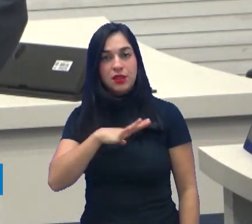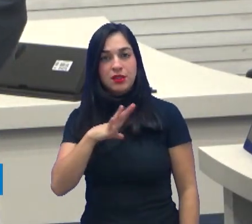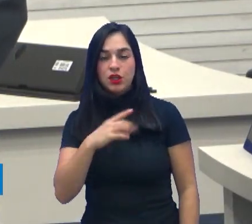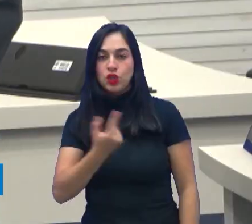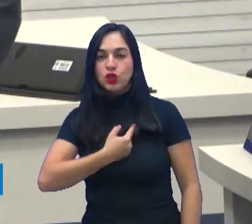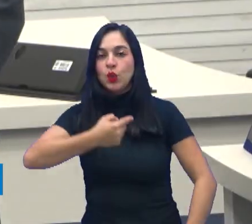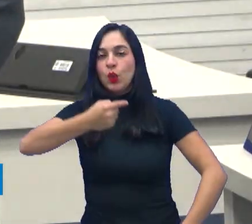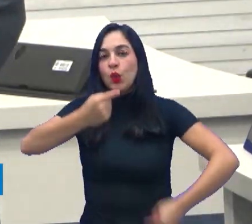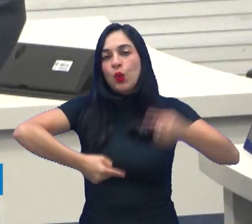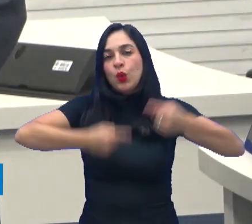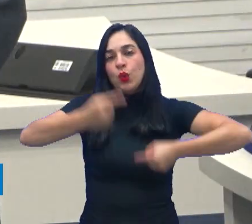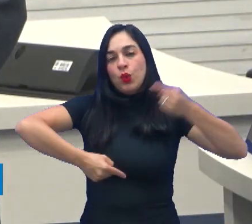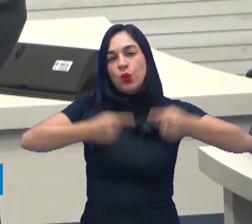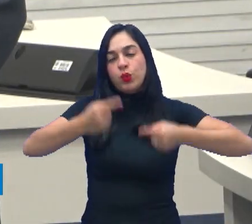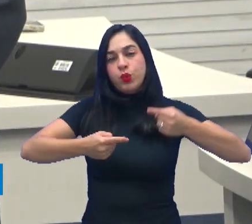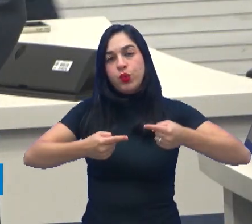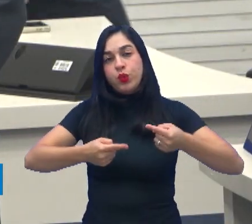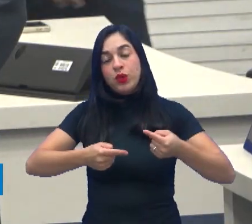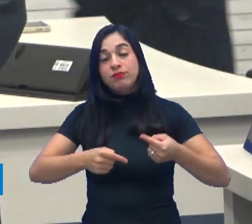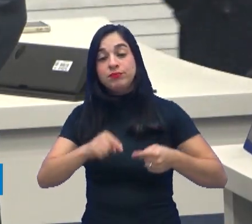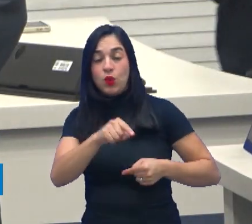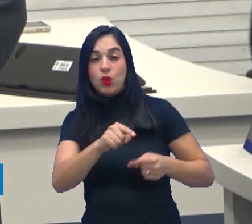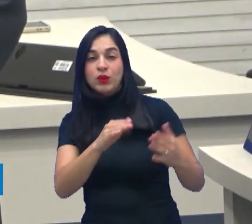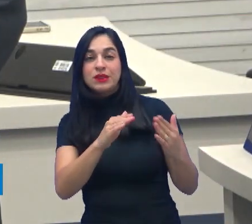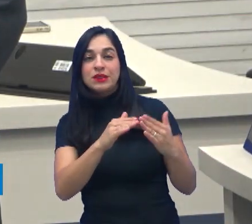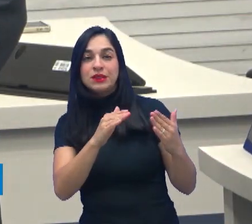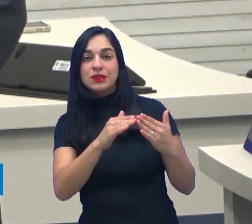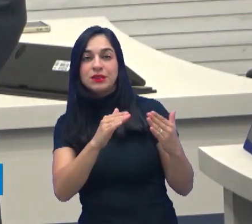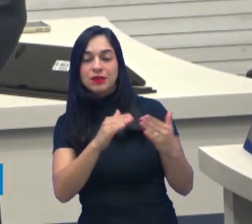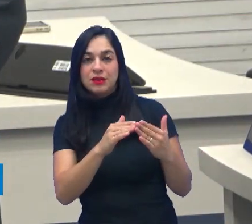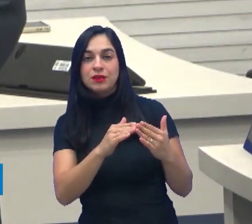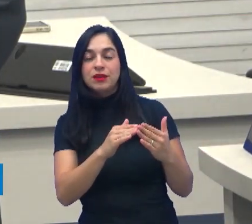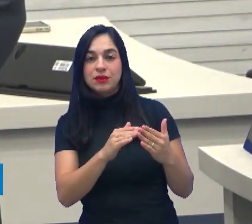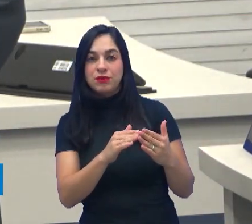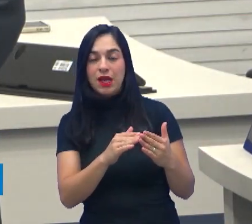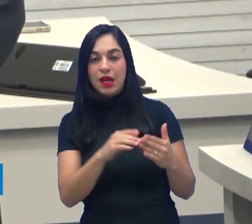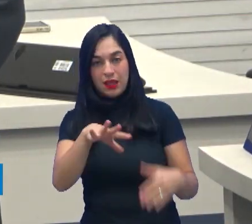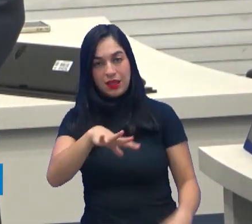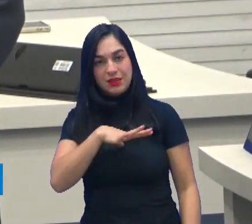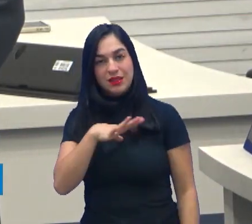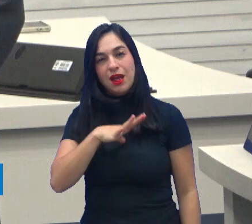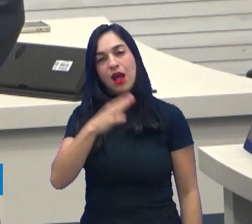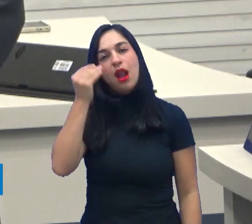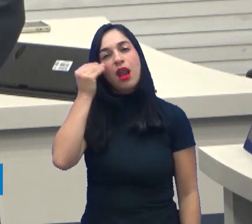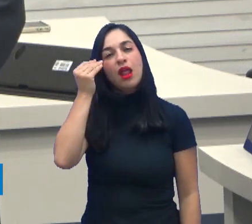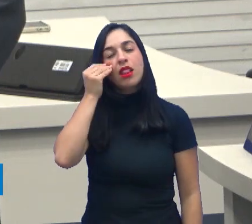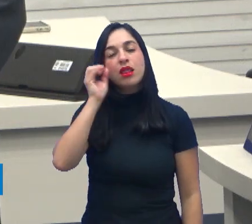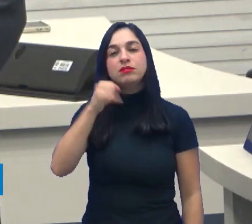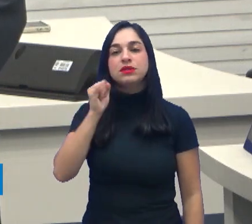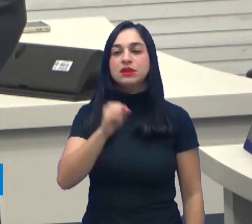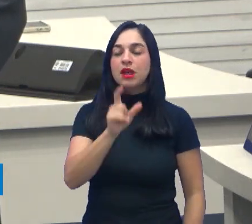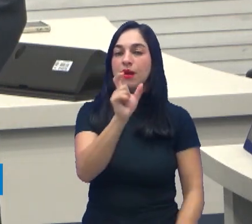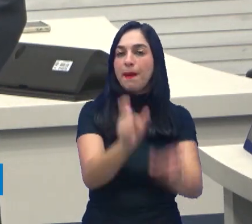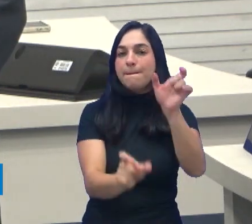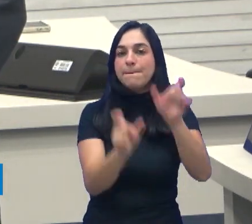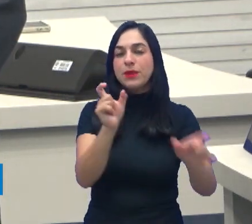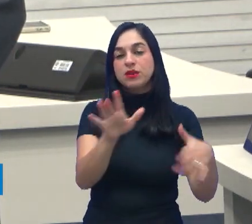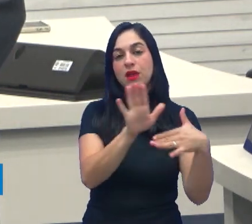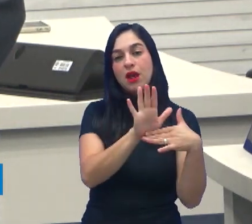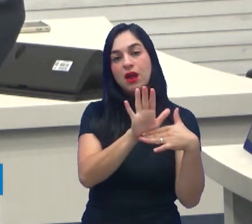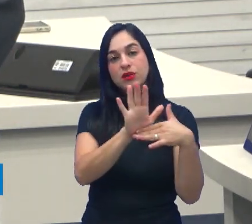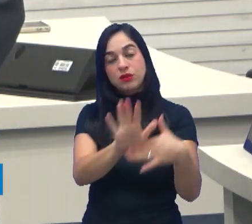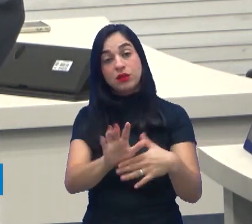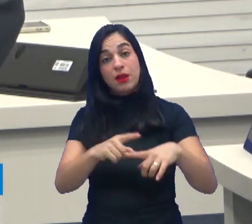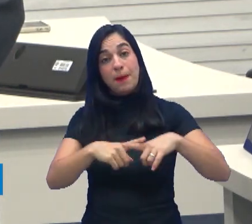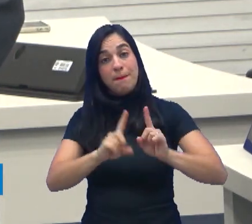de moradia é uma delas. A cidade está tentando, sim, ajudar essa população, mas se a gente